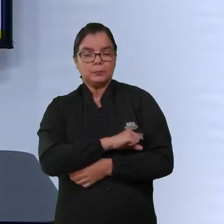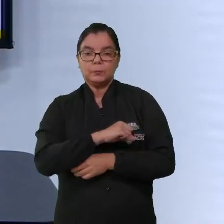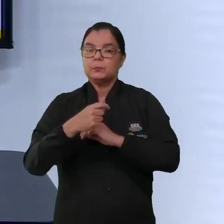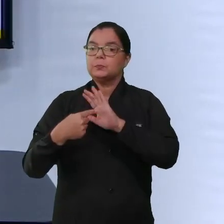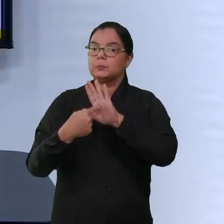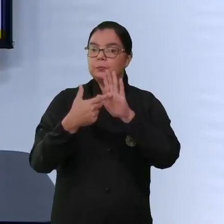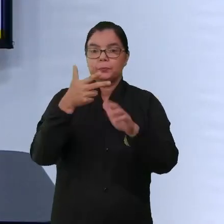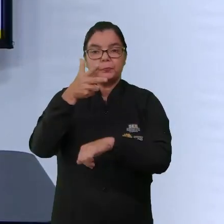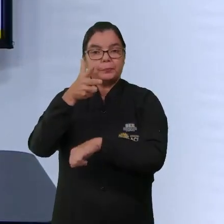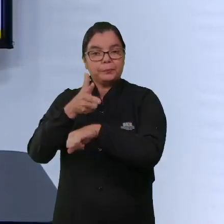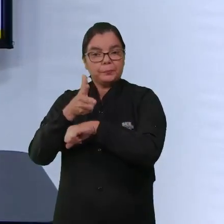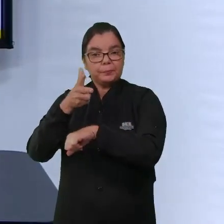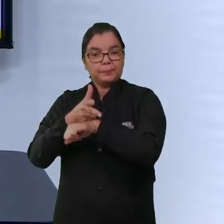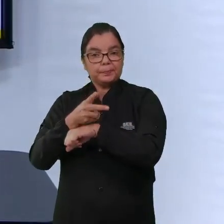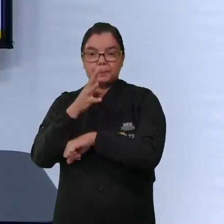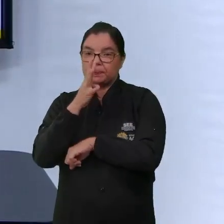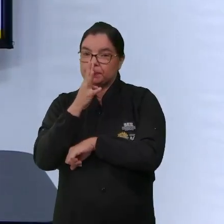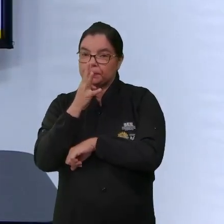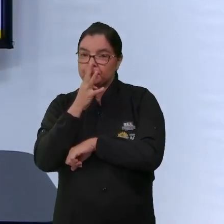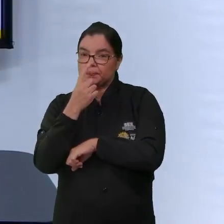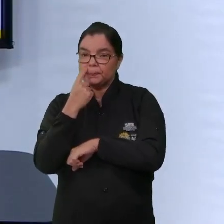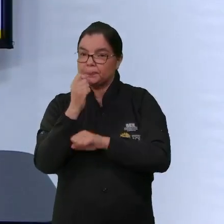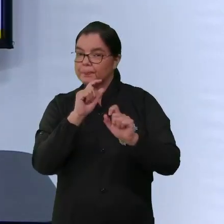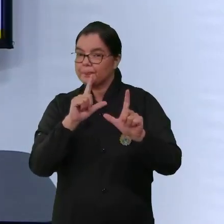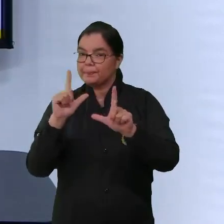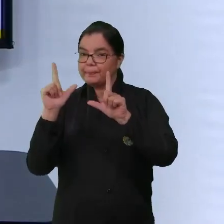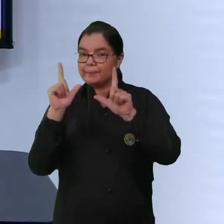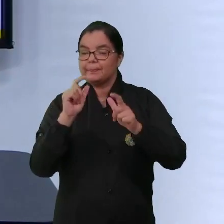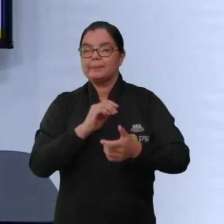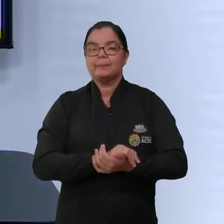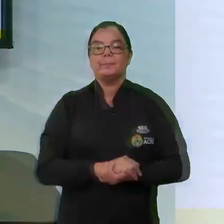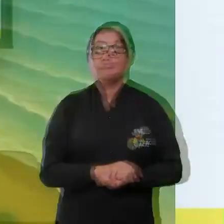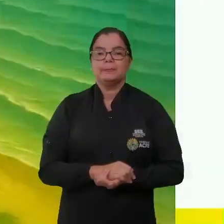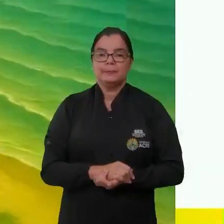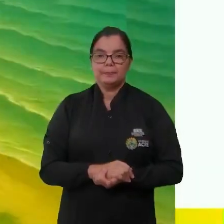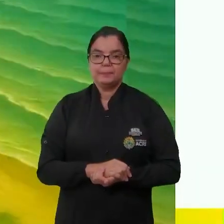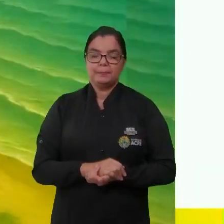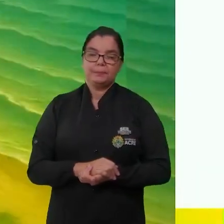trouxe aqui um vídeo para vocês acompanharem. Olha aí comigo na tela.